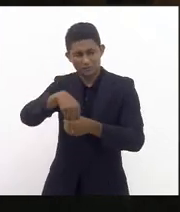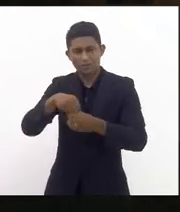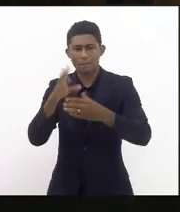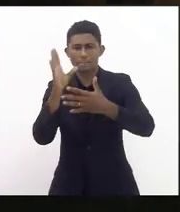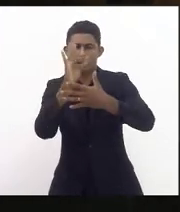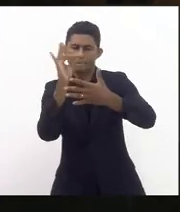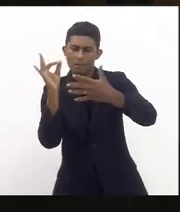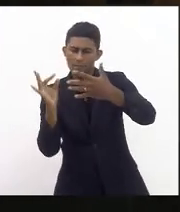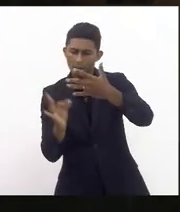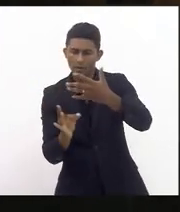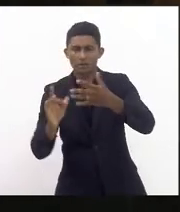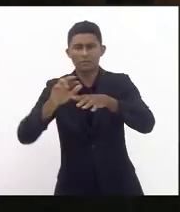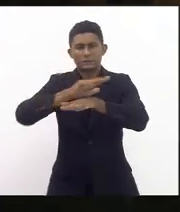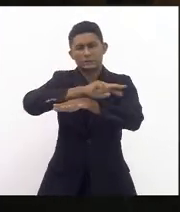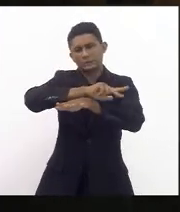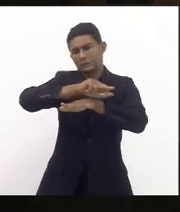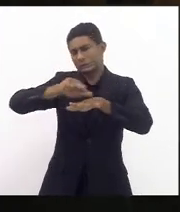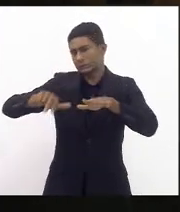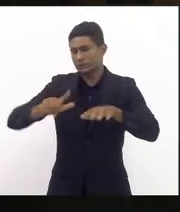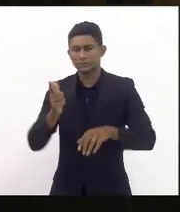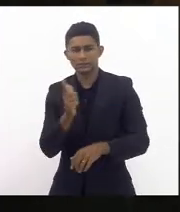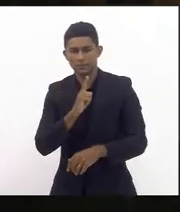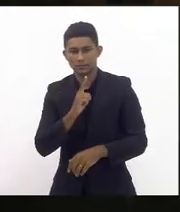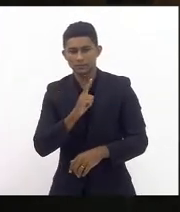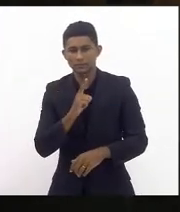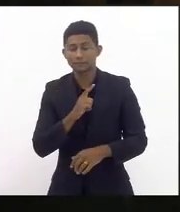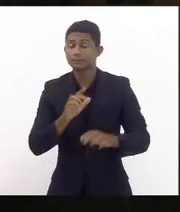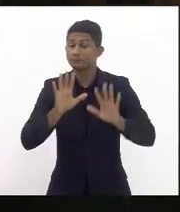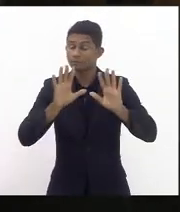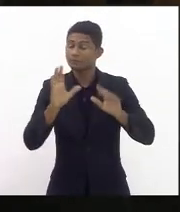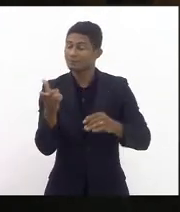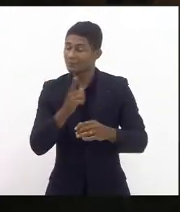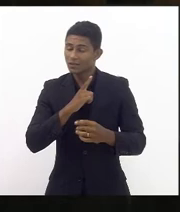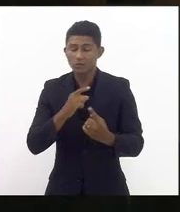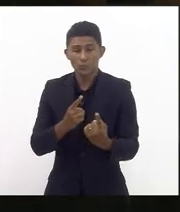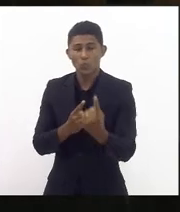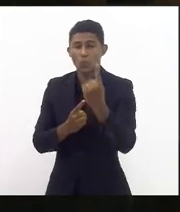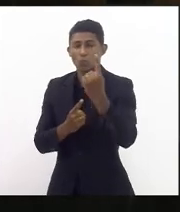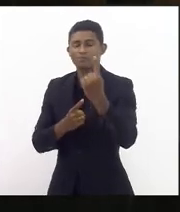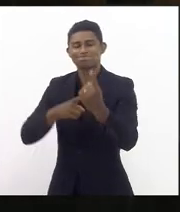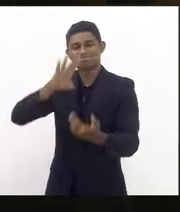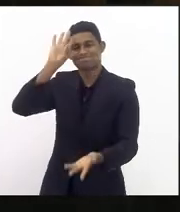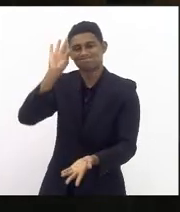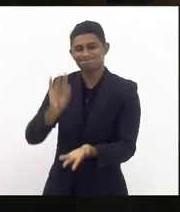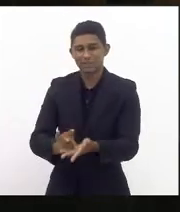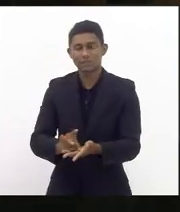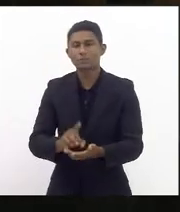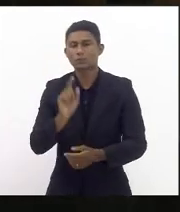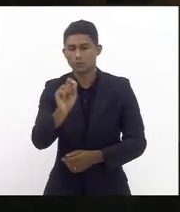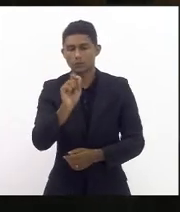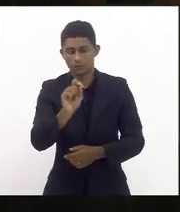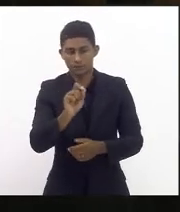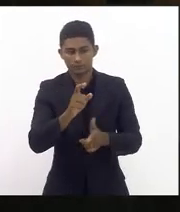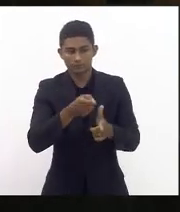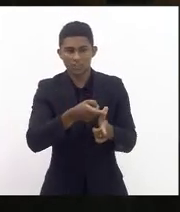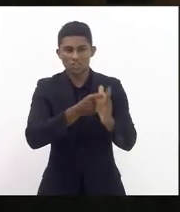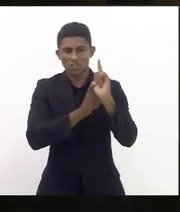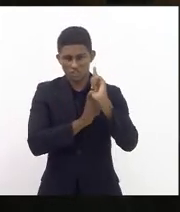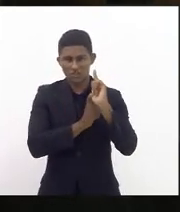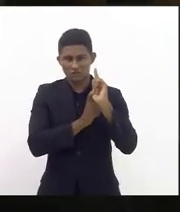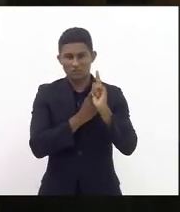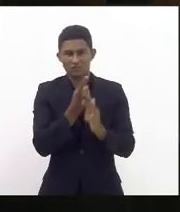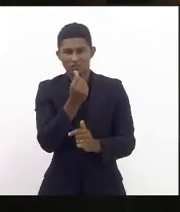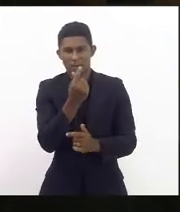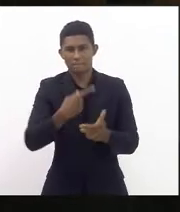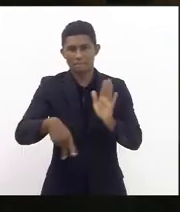muitas vertentes, mas uma coisa é fato, a dívida do Estado do